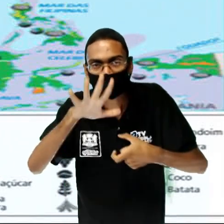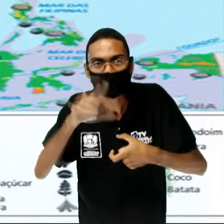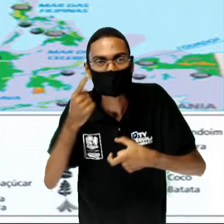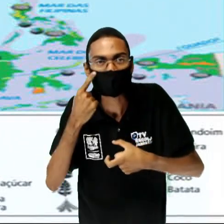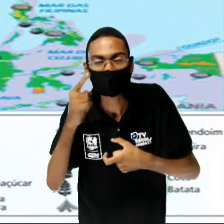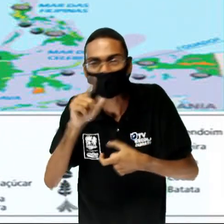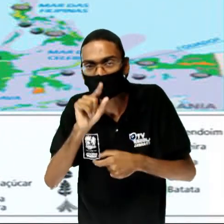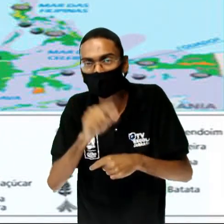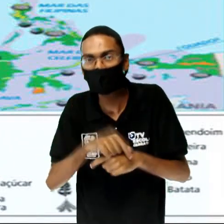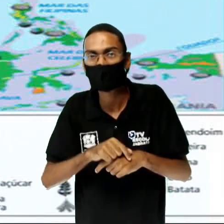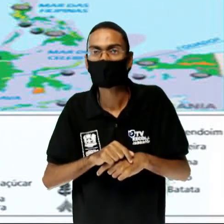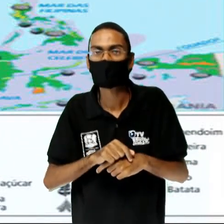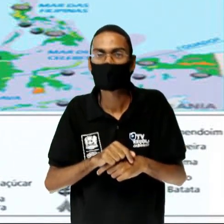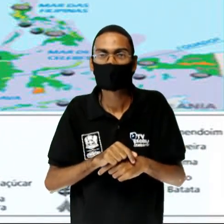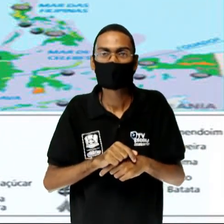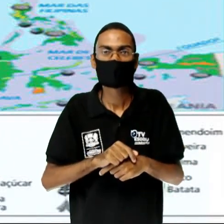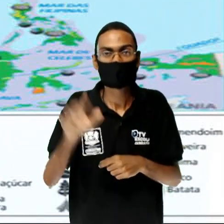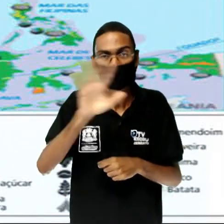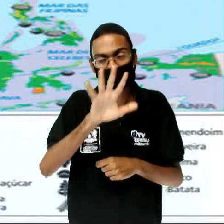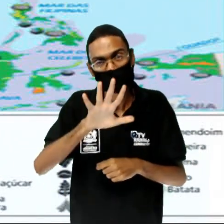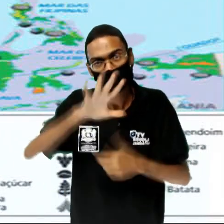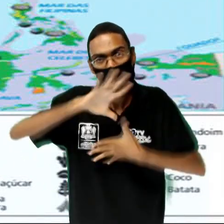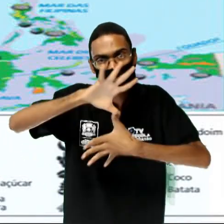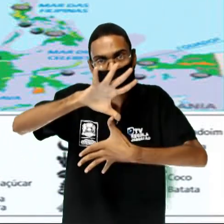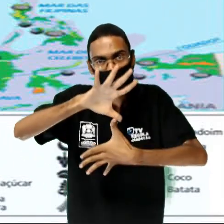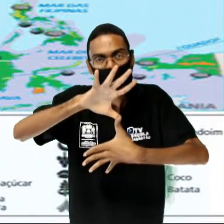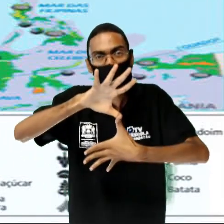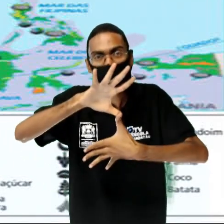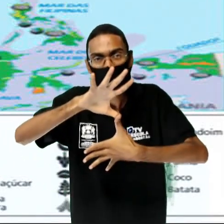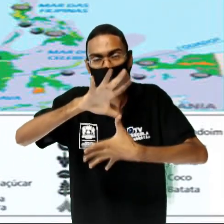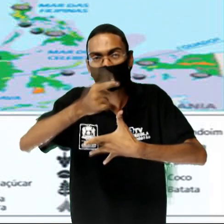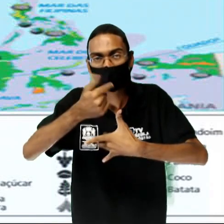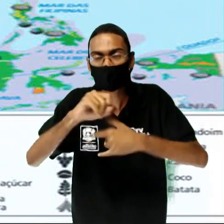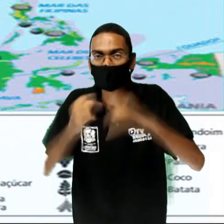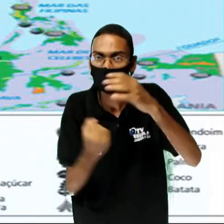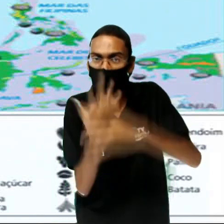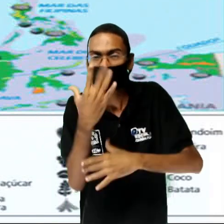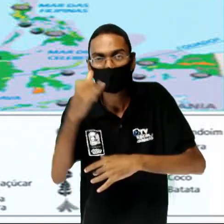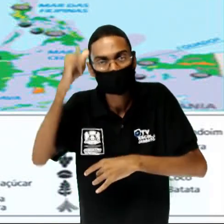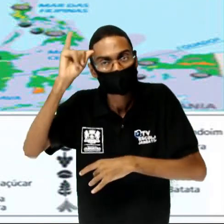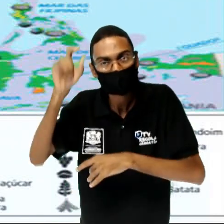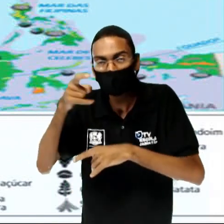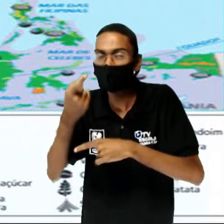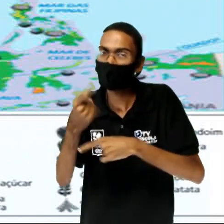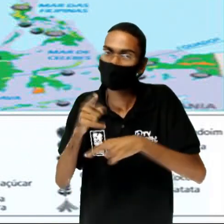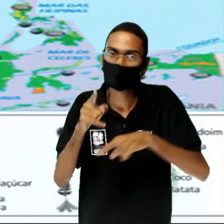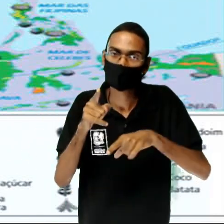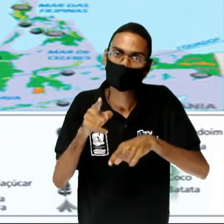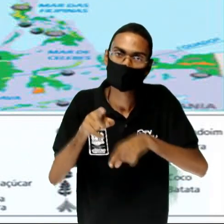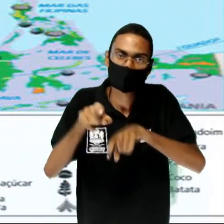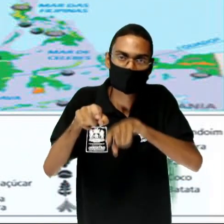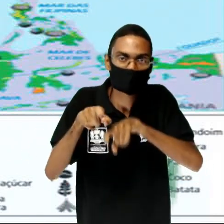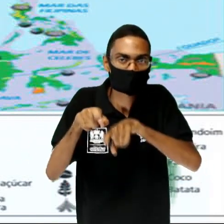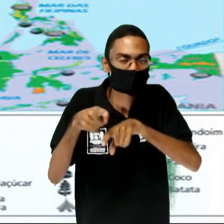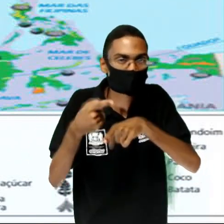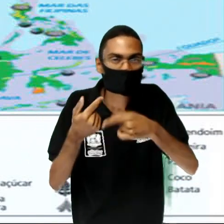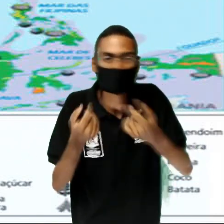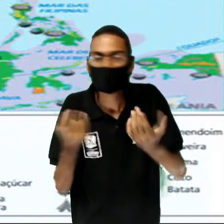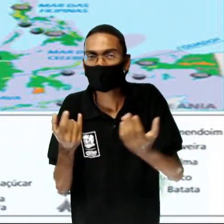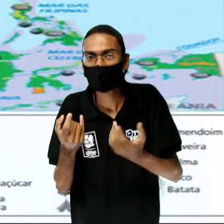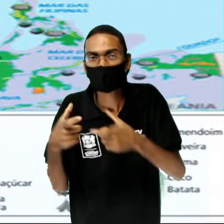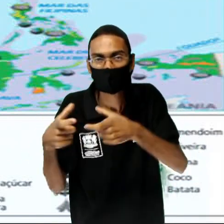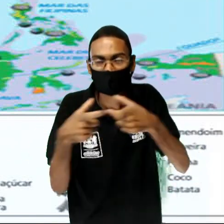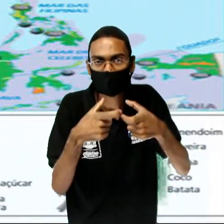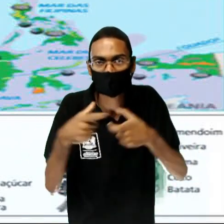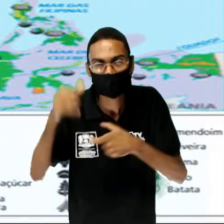de savana, tem áreas de pesca e criação de gado, né? Zona de grande pesca, zona de menor pesca, área de criação de gado,